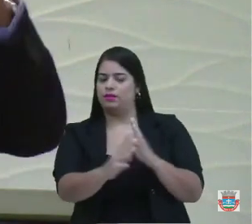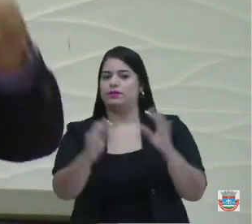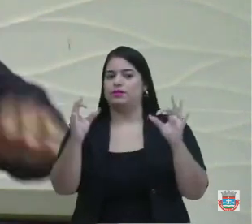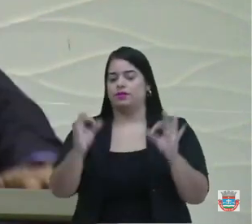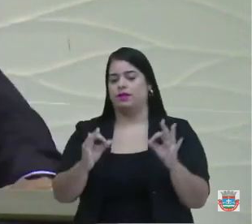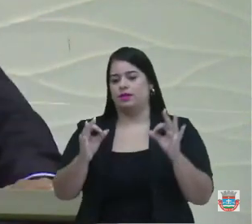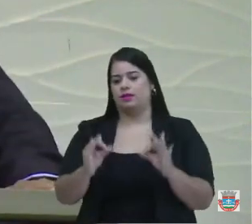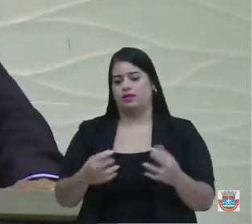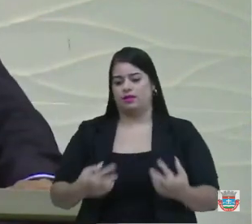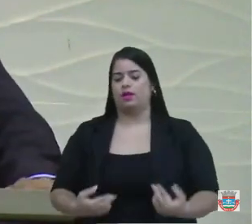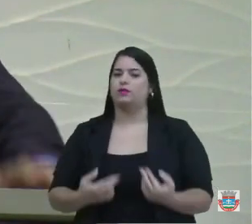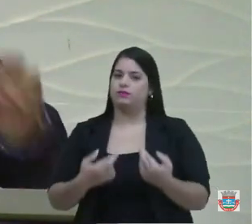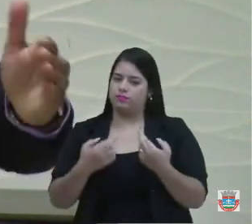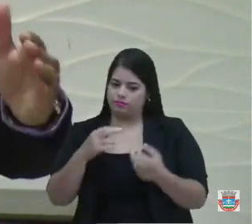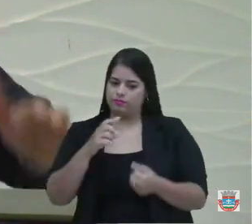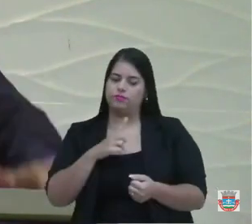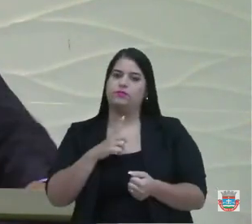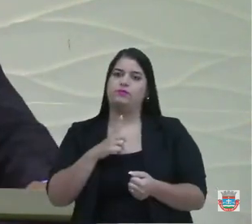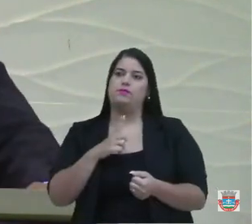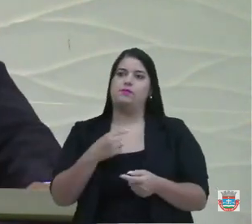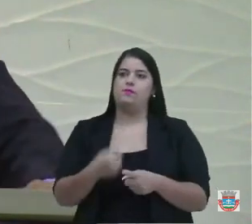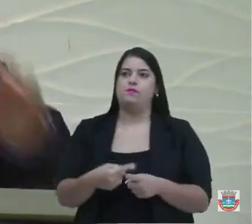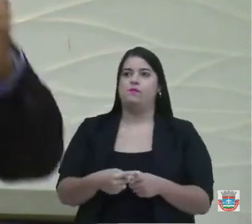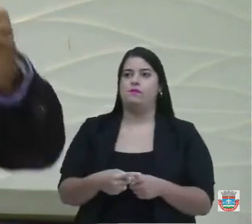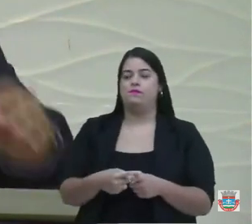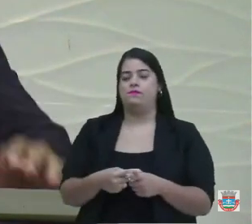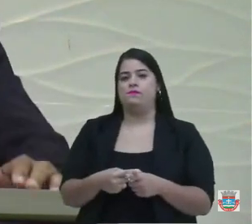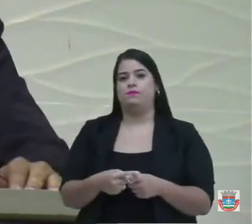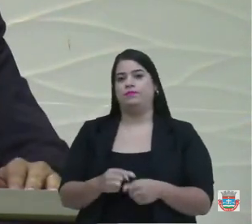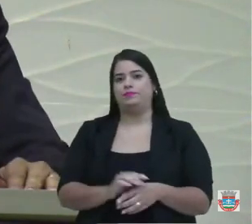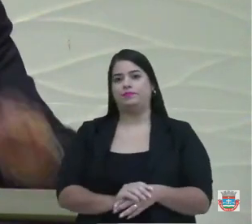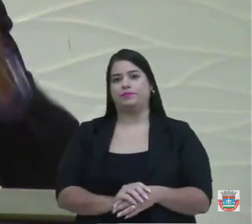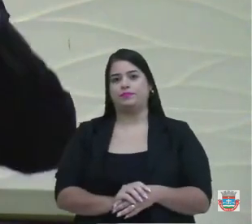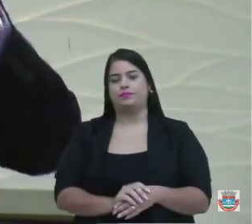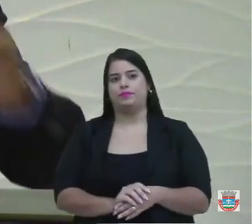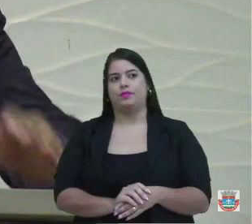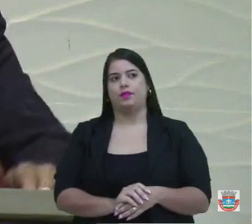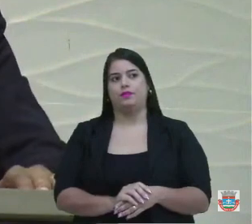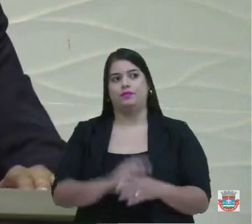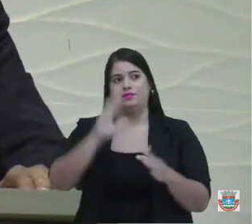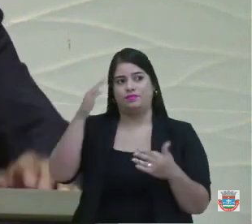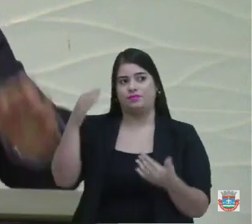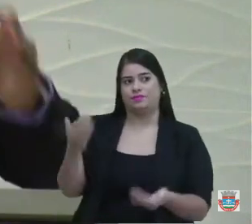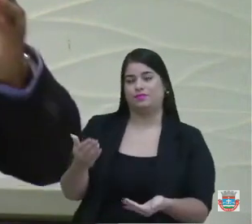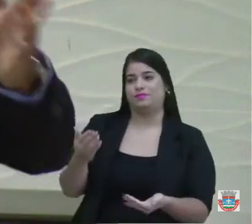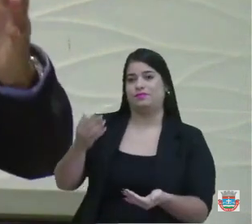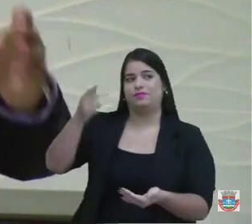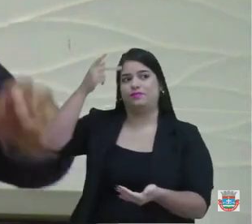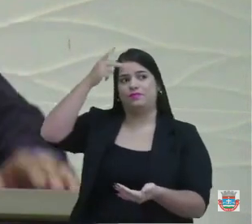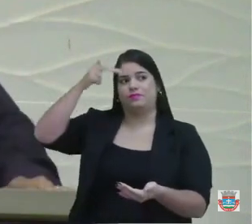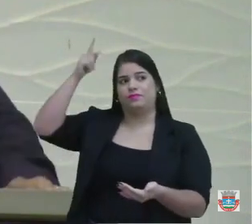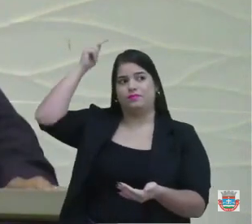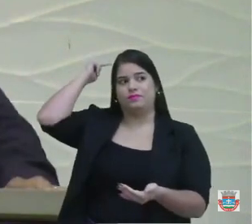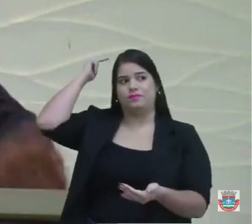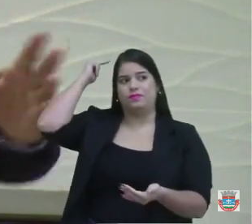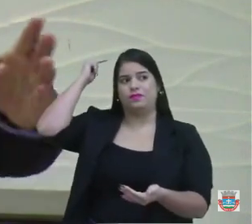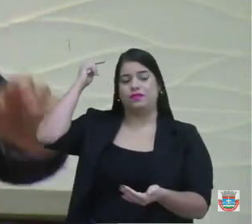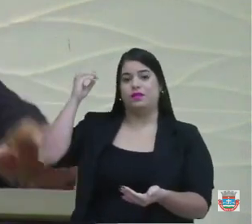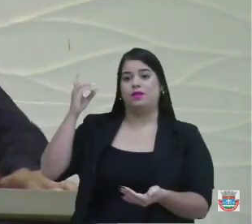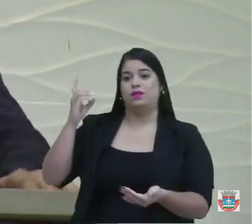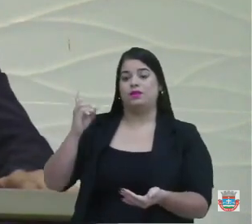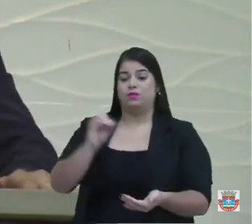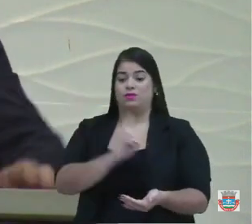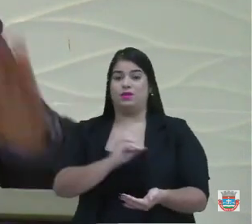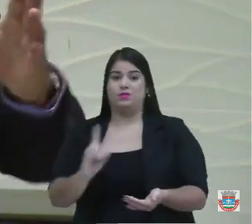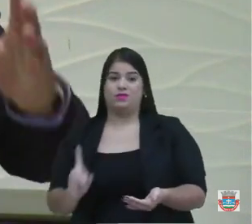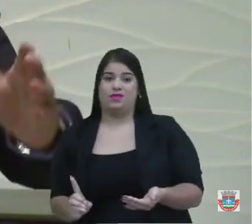essas cirurgias vão sair, porque infelizmente, colega, Vossa Excelência Pacheco, nosso deputado Vone Queiroz não se